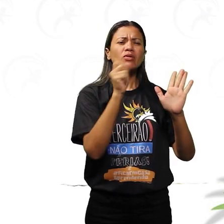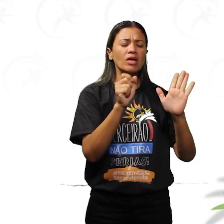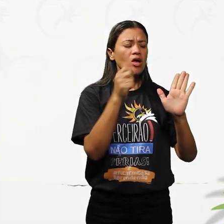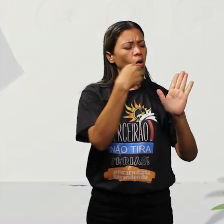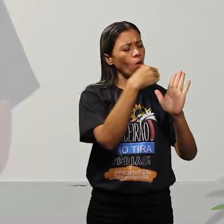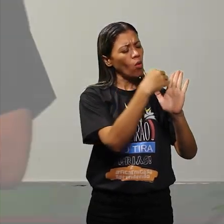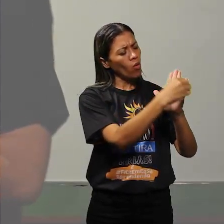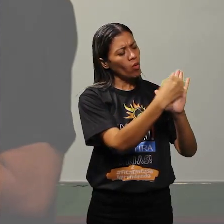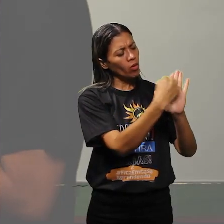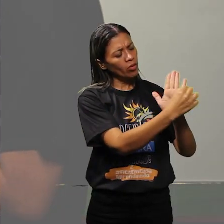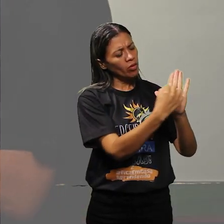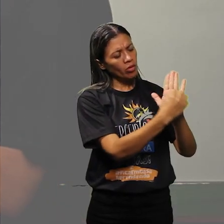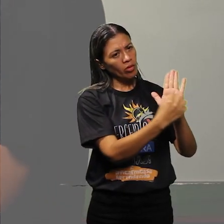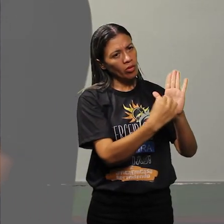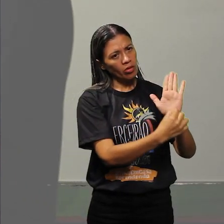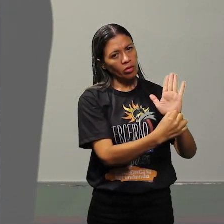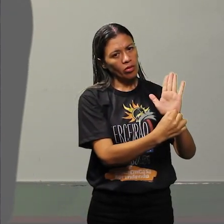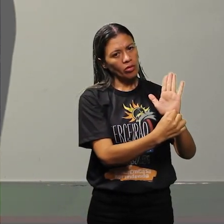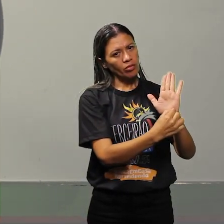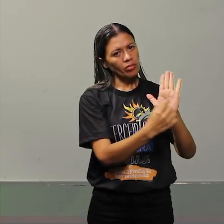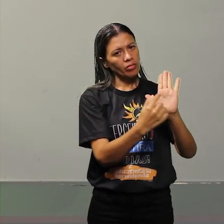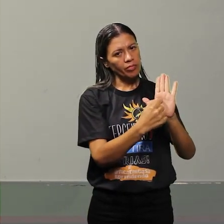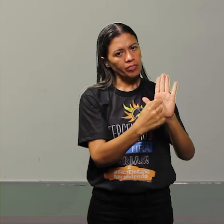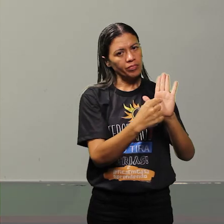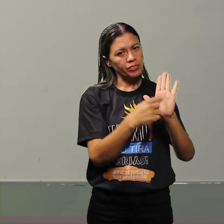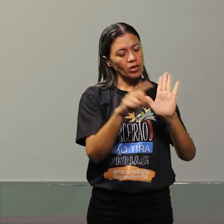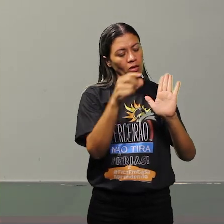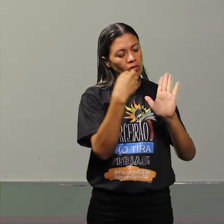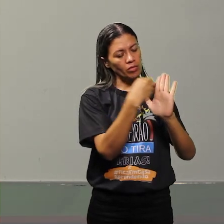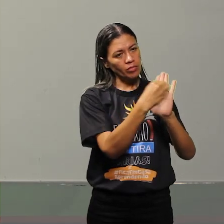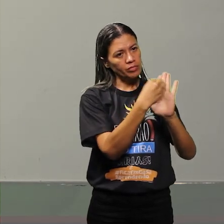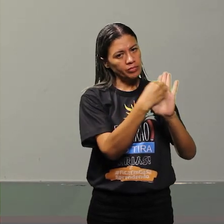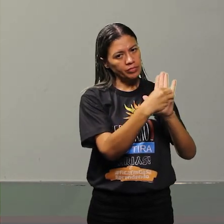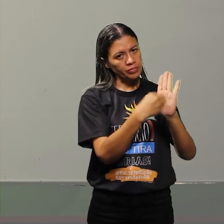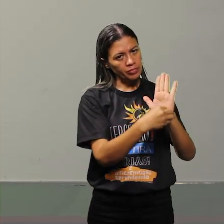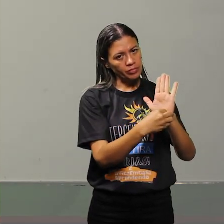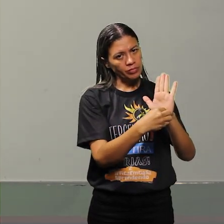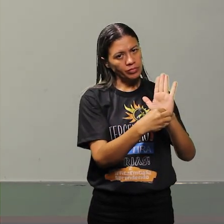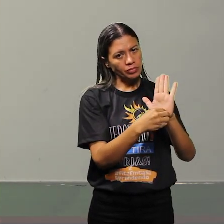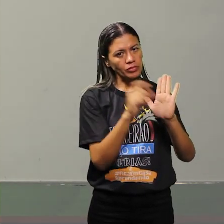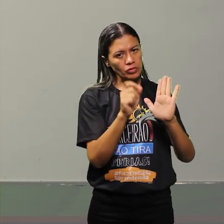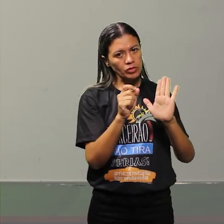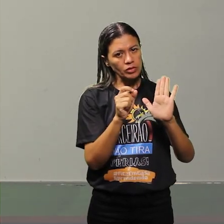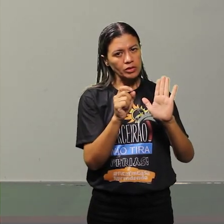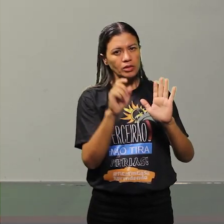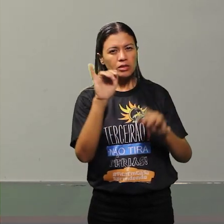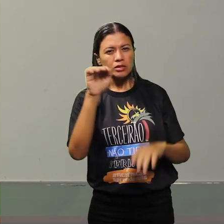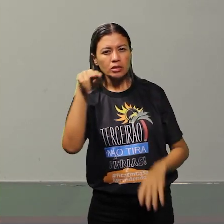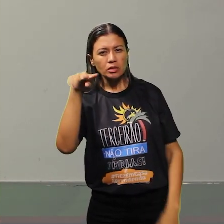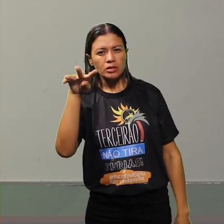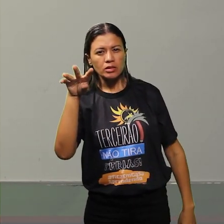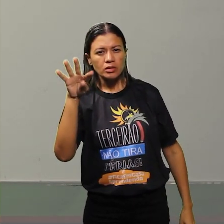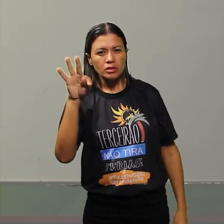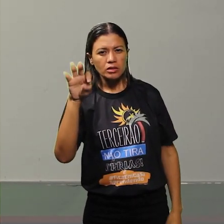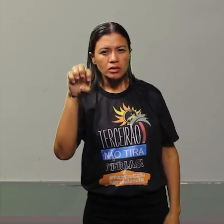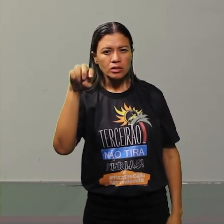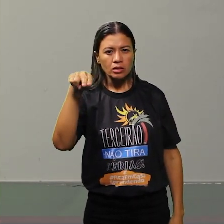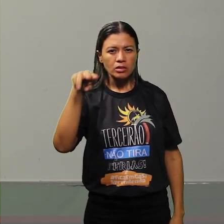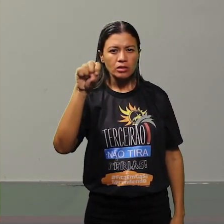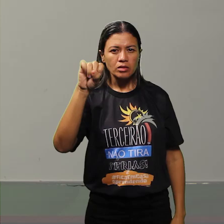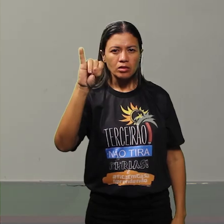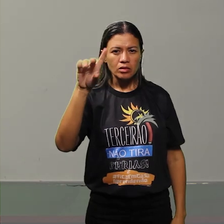você colocar, ó, ficando assim, ó, quando você colocar, bem, que a intensidade seria